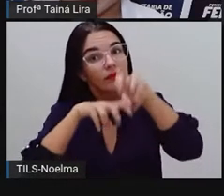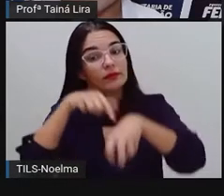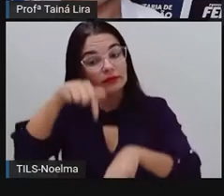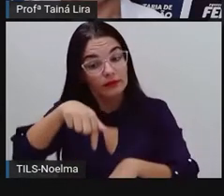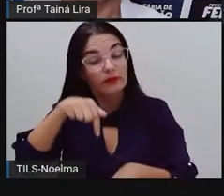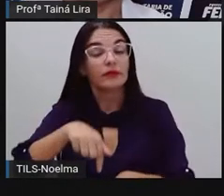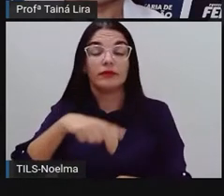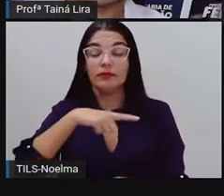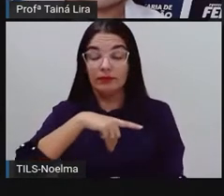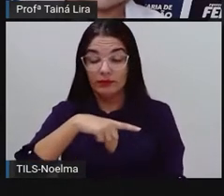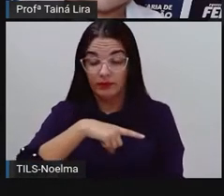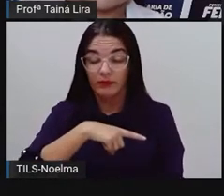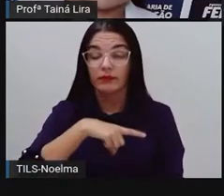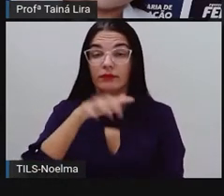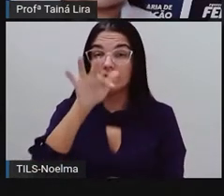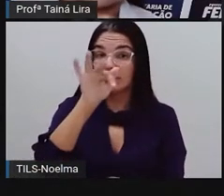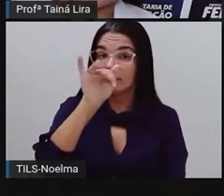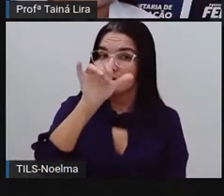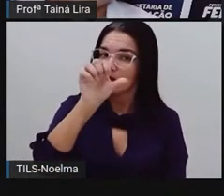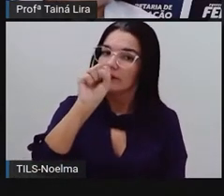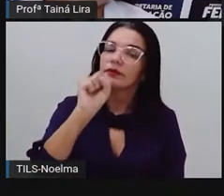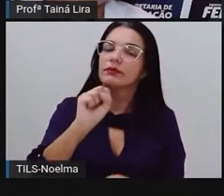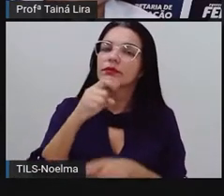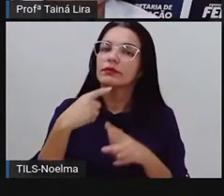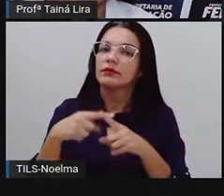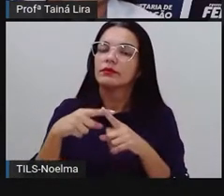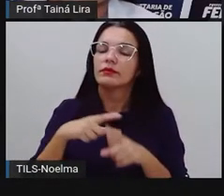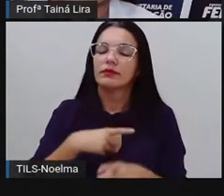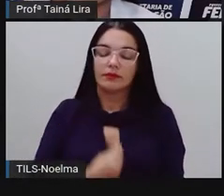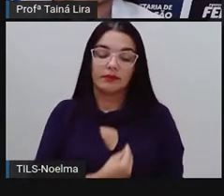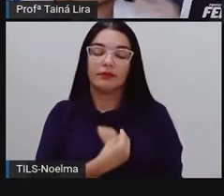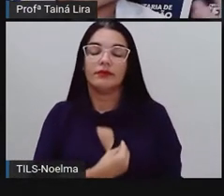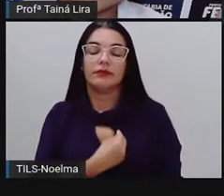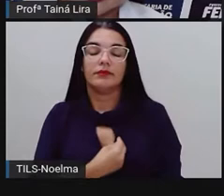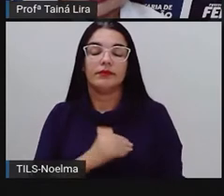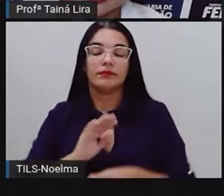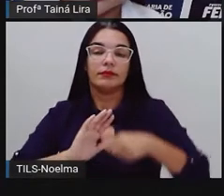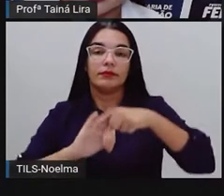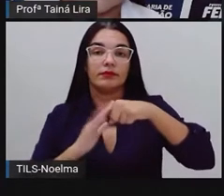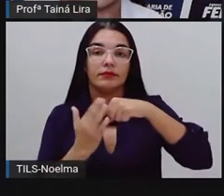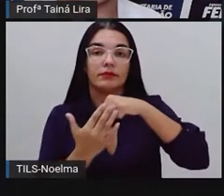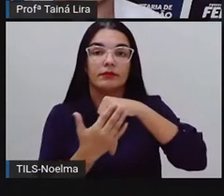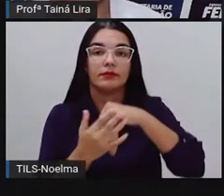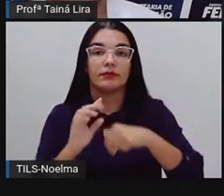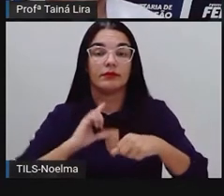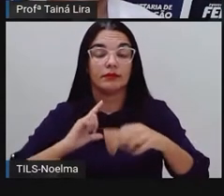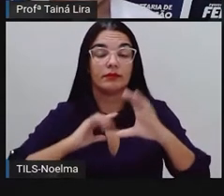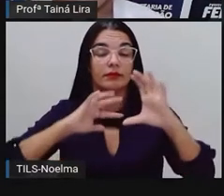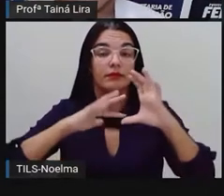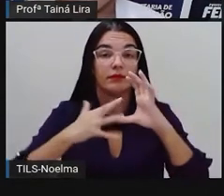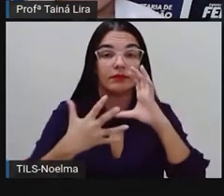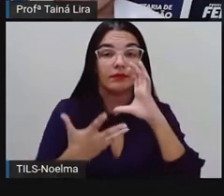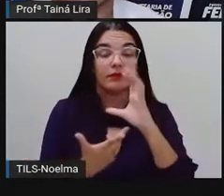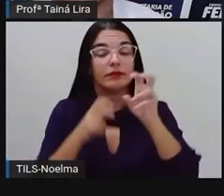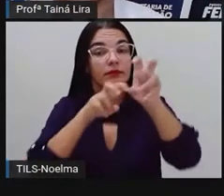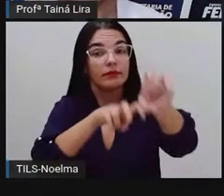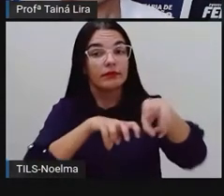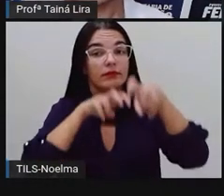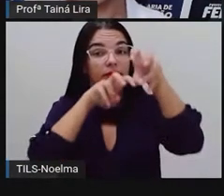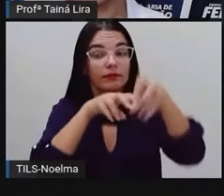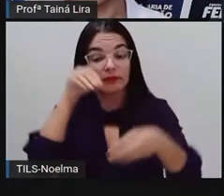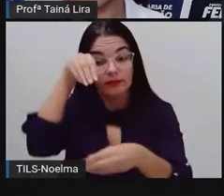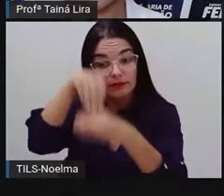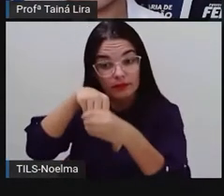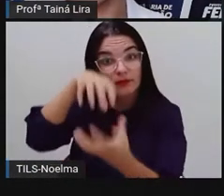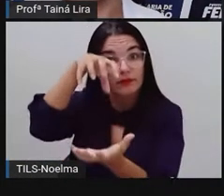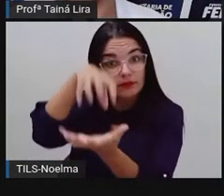sobre os tipos de bairro onde eu falei também sobre a presença de bairros né com características rurais que temos aqui em Feira de Santana